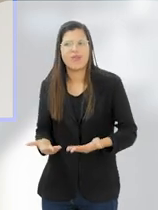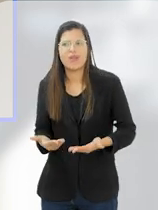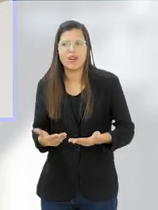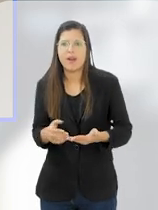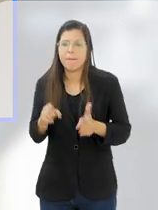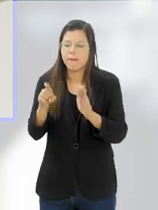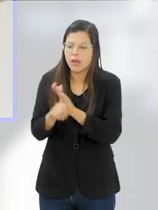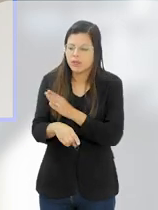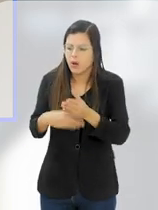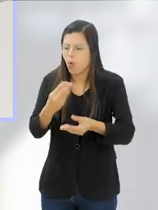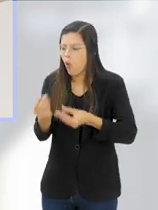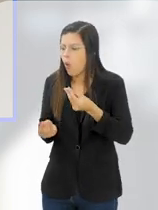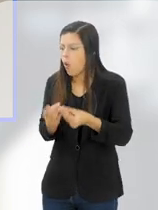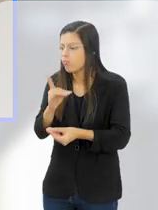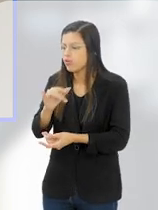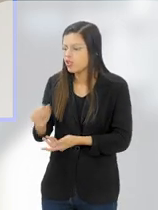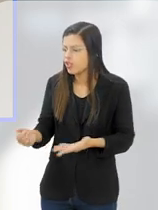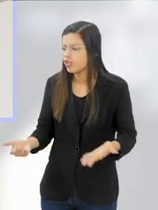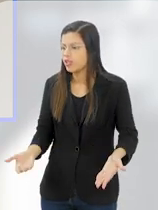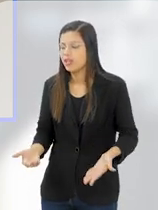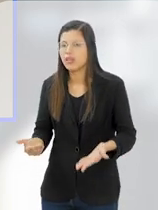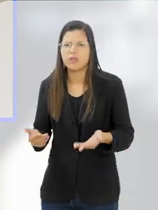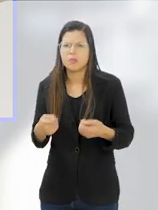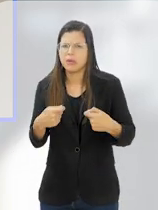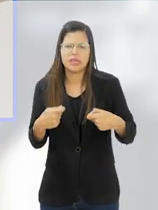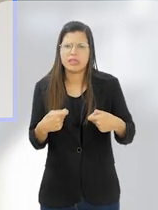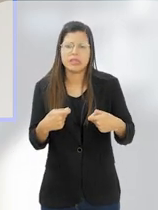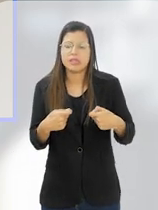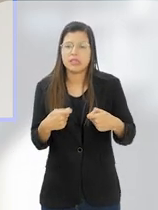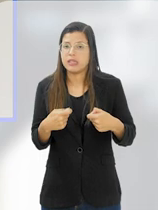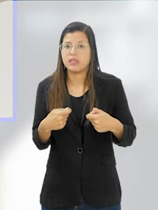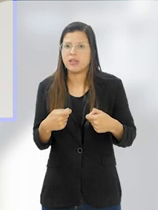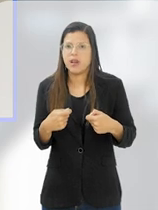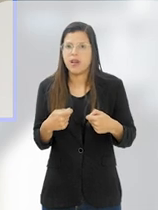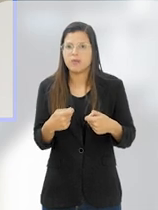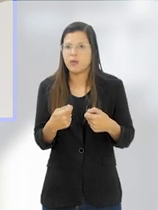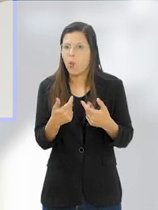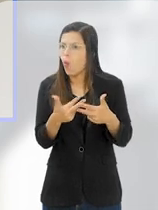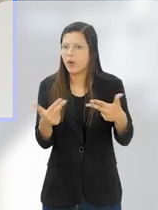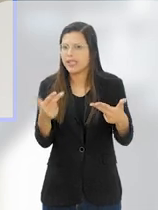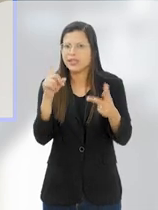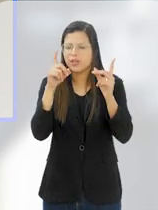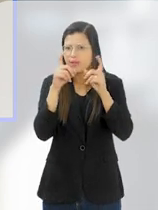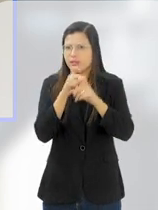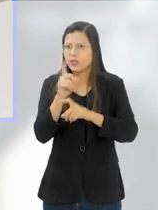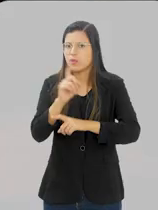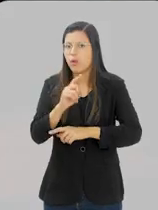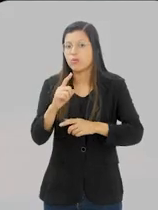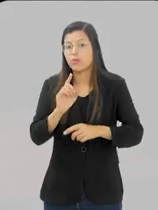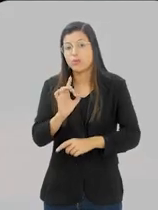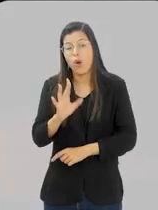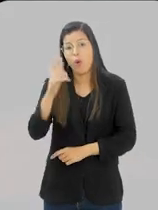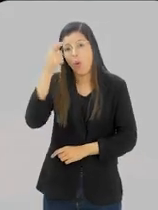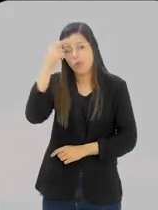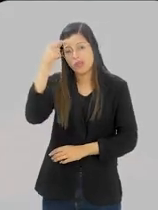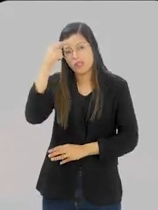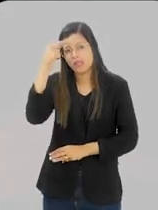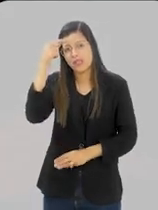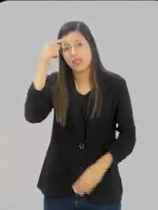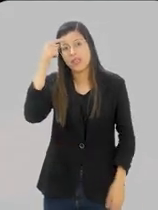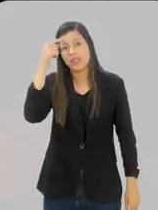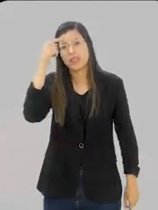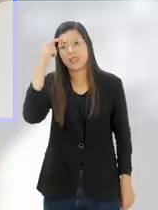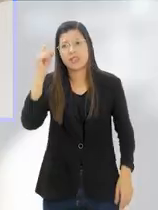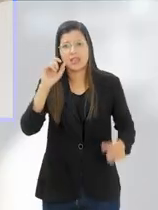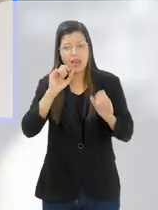contar do seu dia, perguntar como foi o dia. Não é preciso grande coisa, não. É preciso um pouco de consciência nessa hora e um